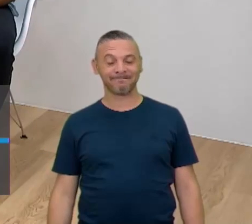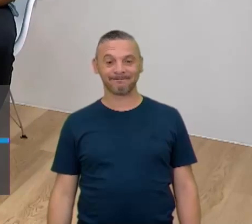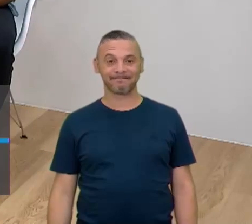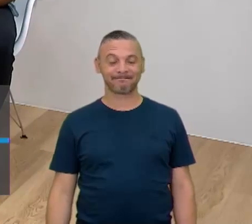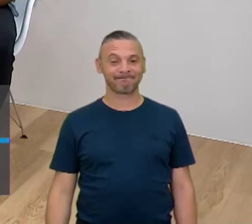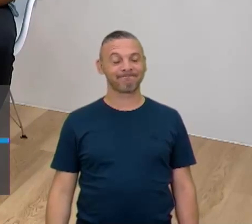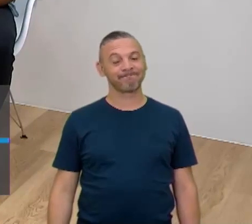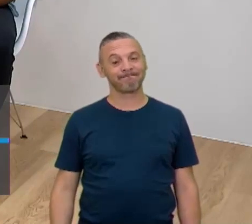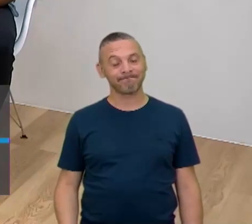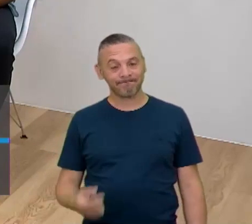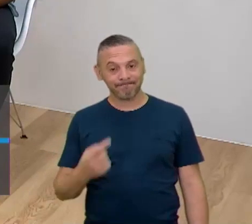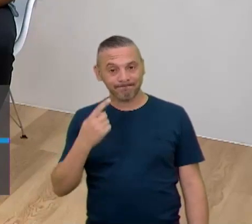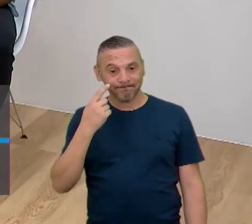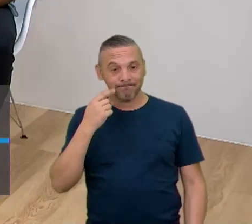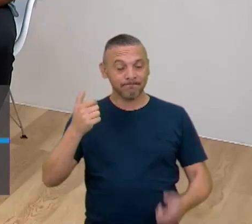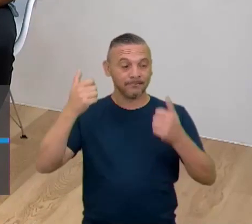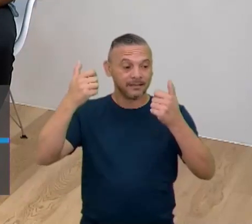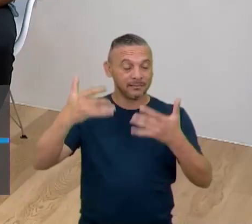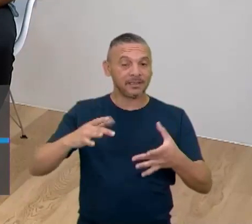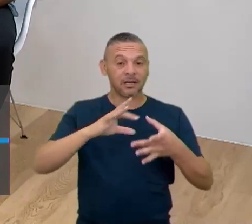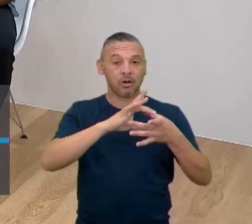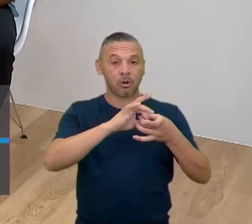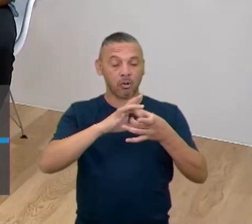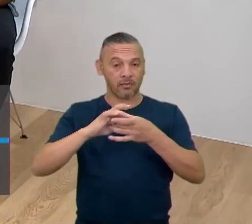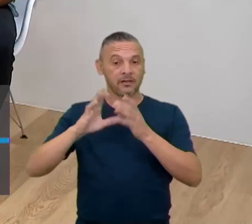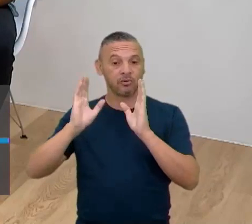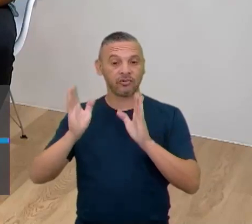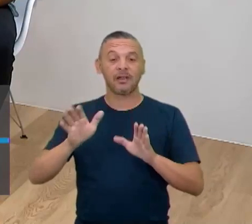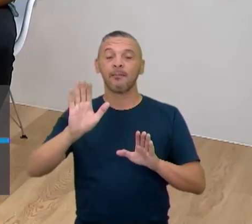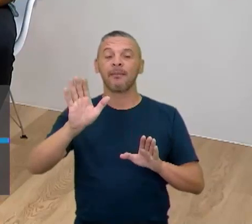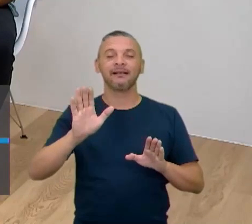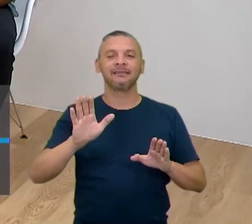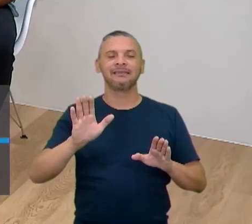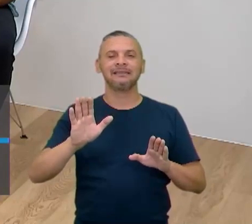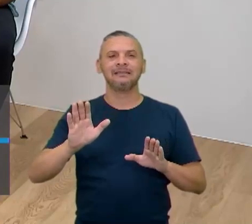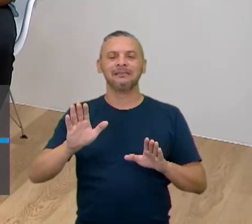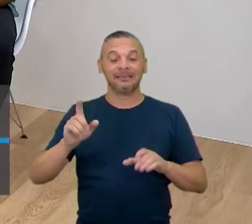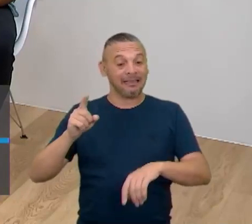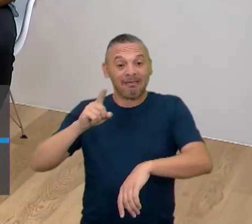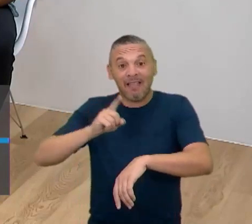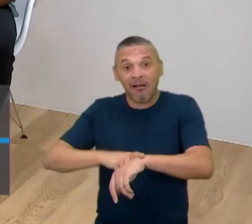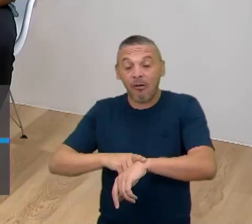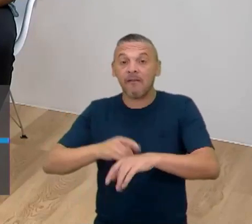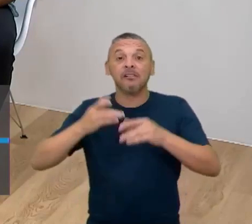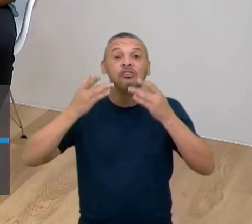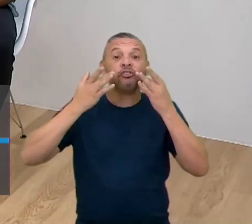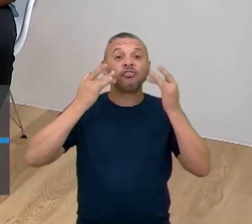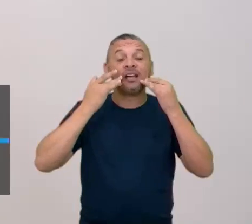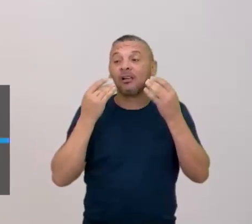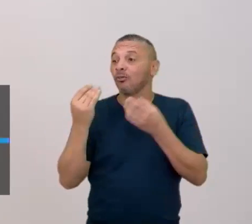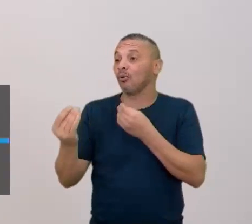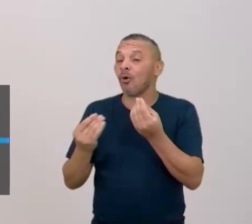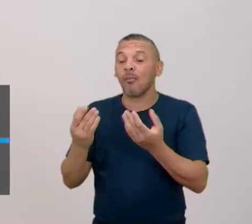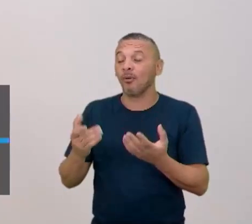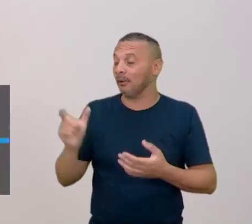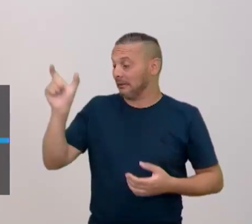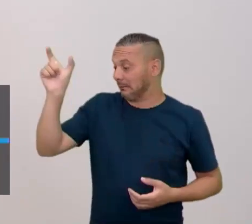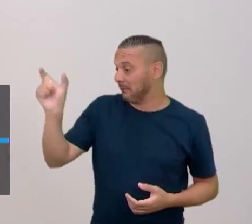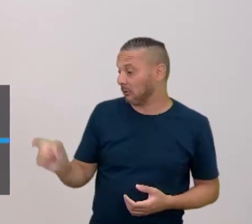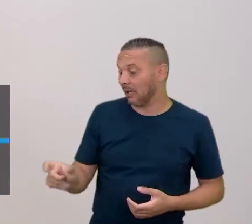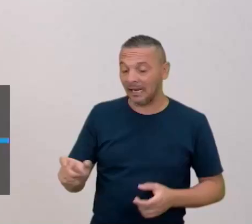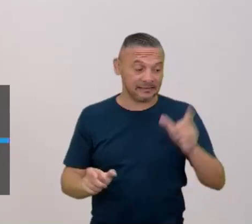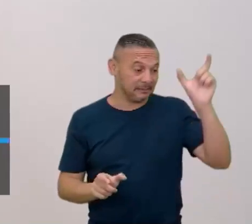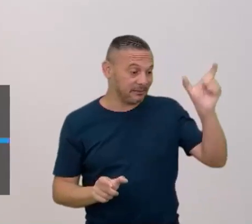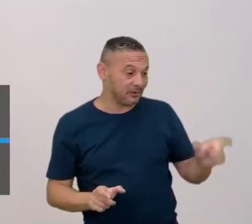né? Nós falamos então sobre esse contexto, a peça em si, como que funciona a questão de criar personagem,